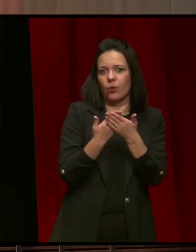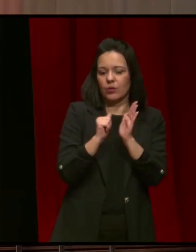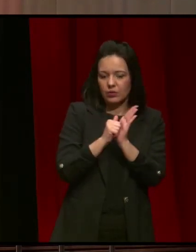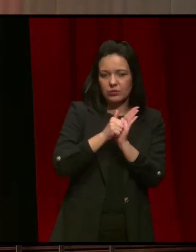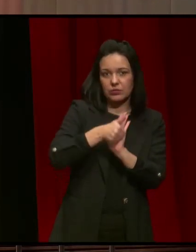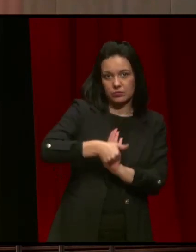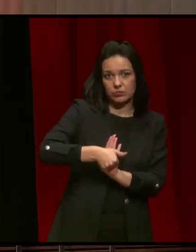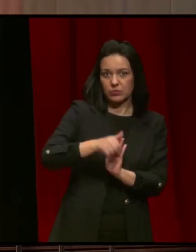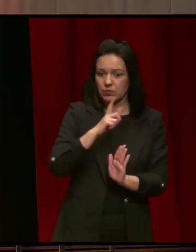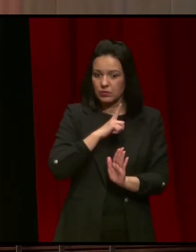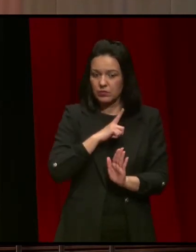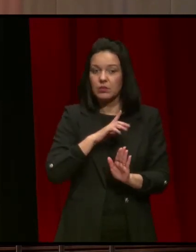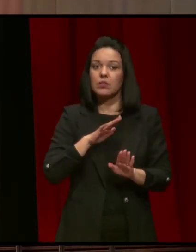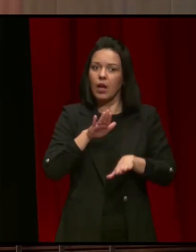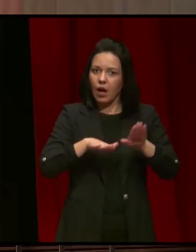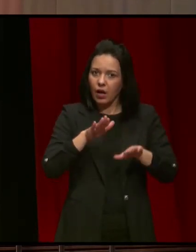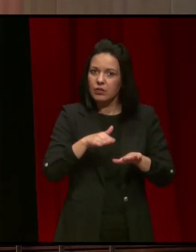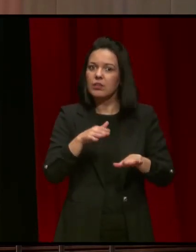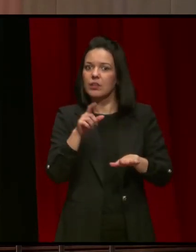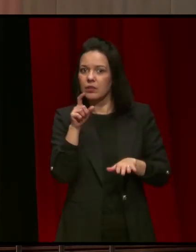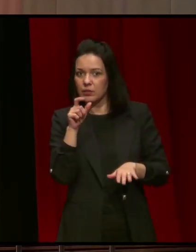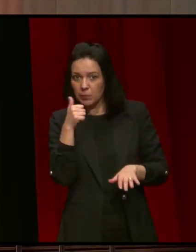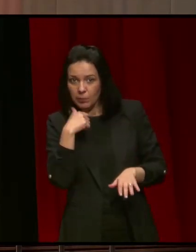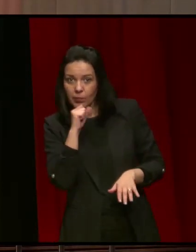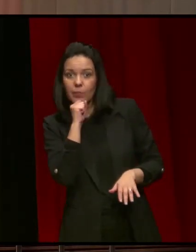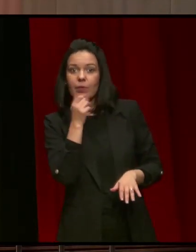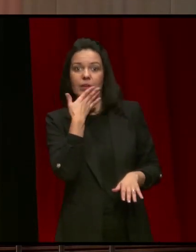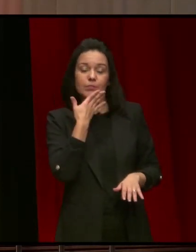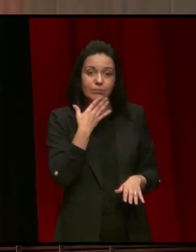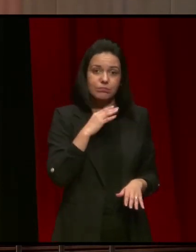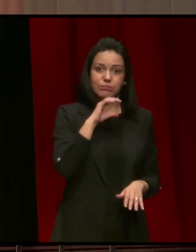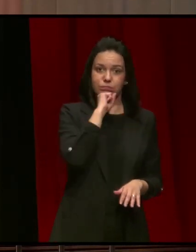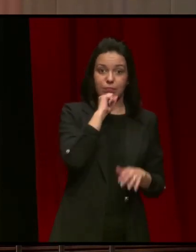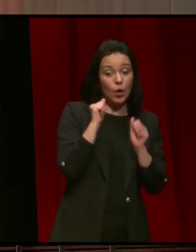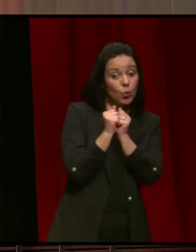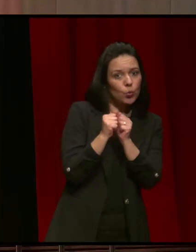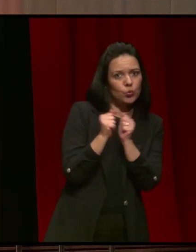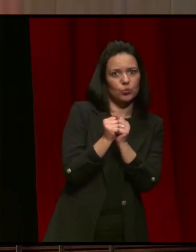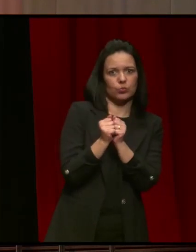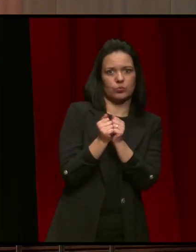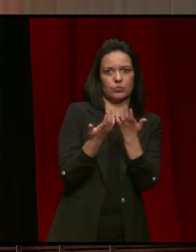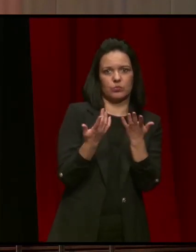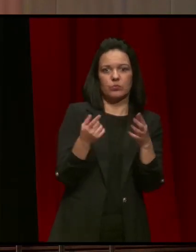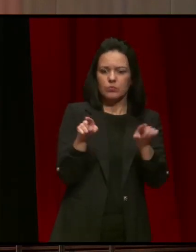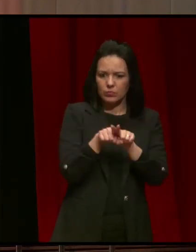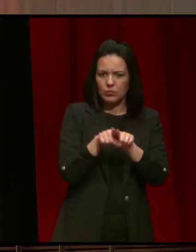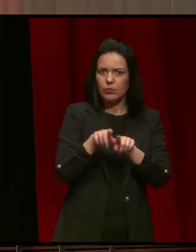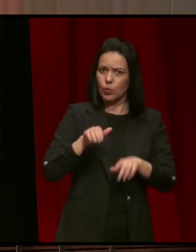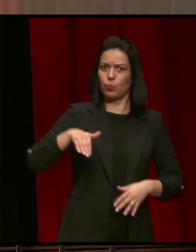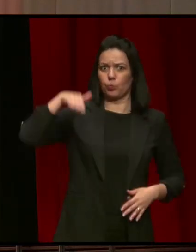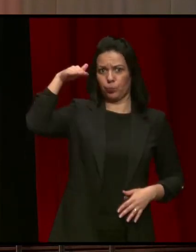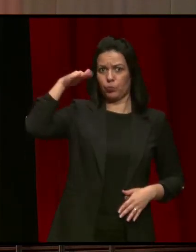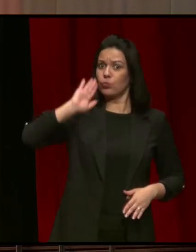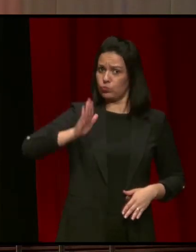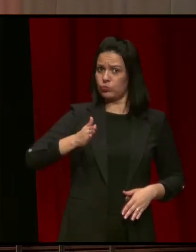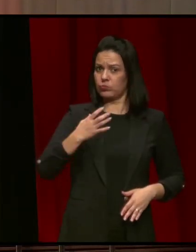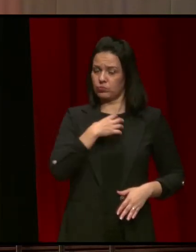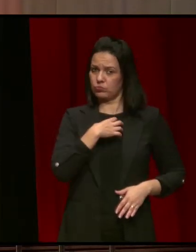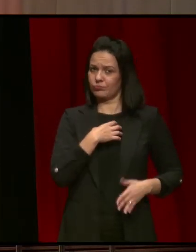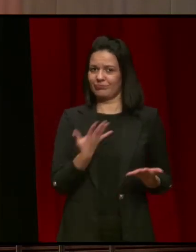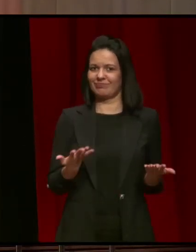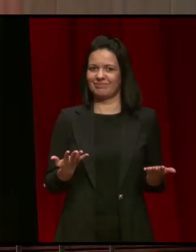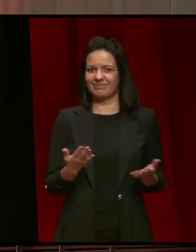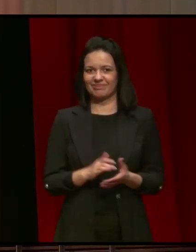Down. Fala com pais de crianças com síndrome de Down para aprender como é que é. Fala com eles, eles são adultos, eles falam. O meu